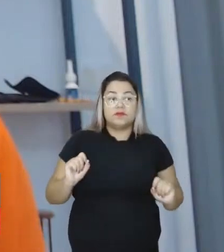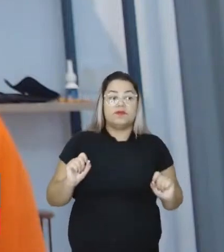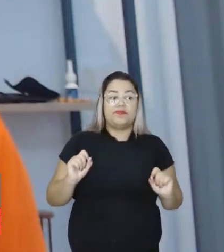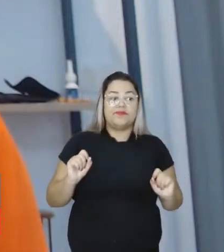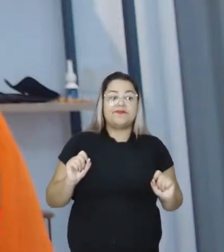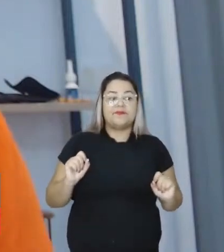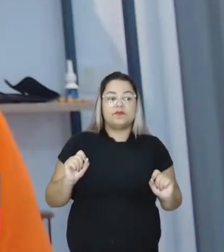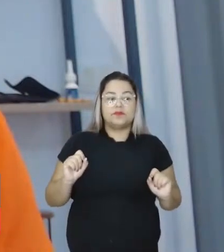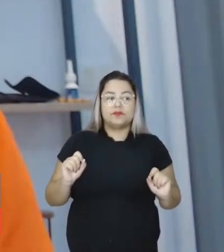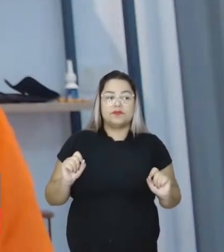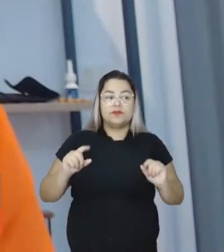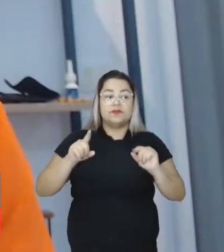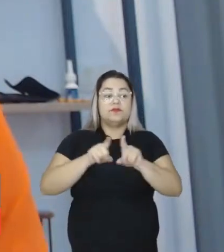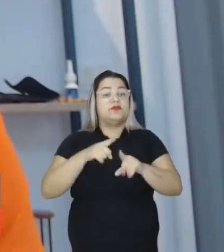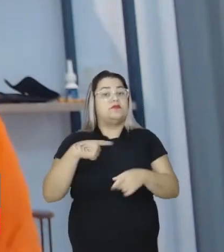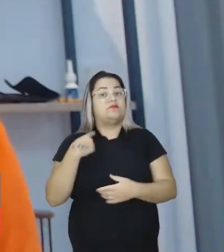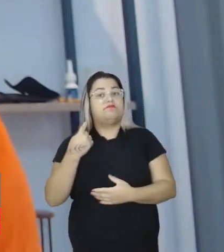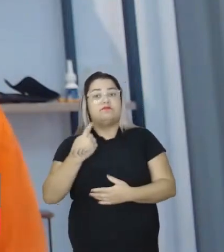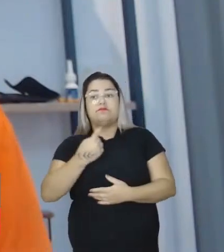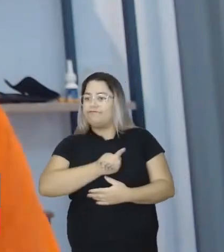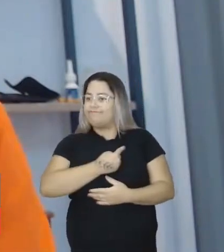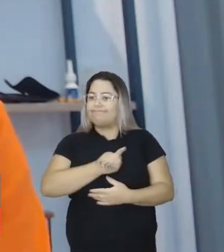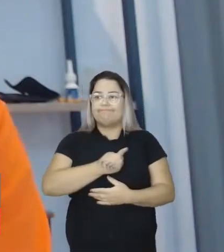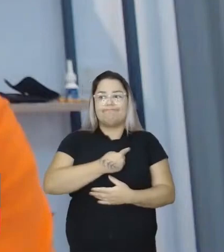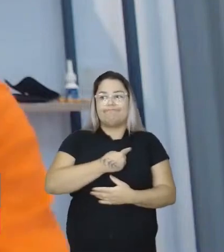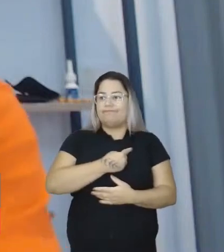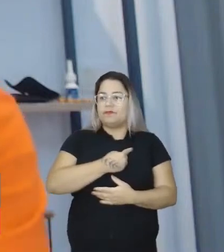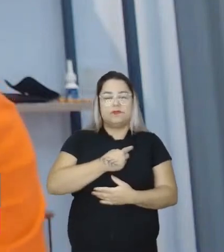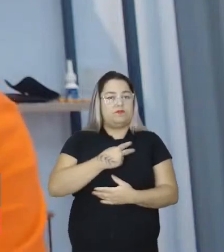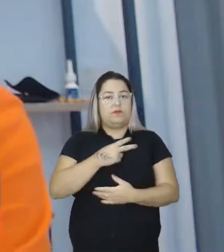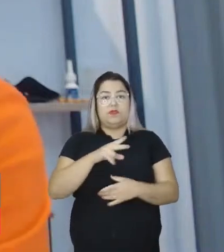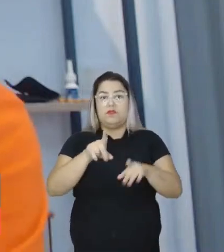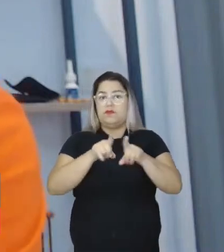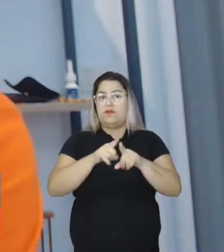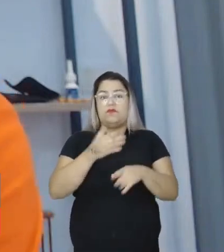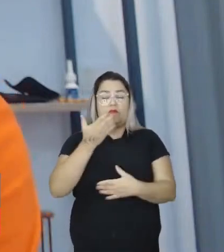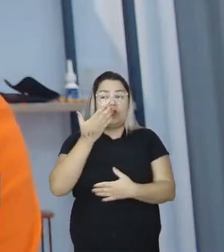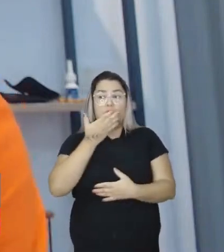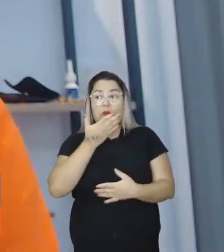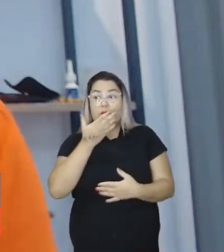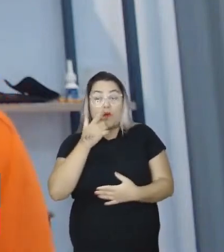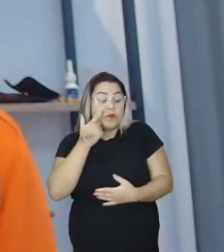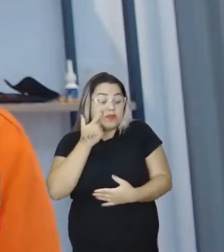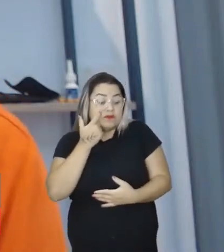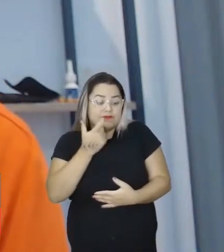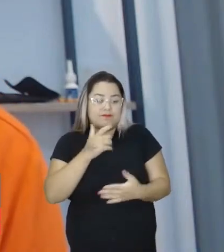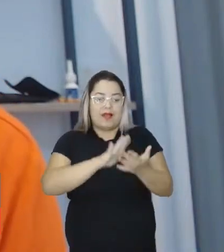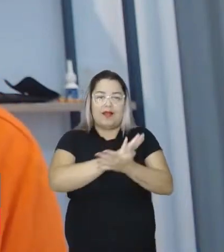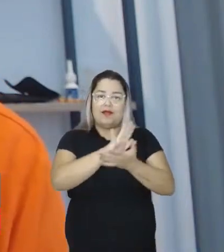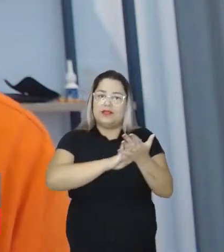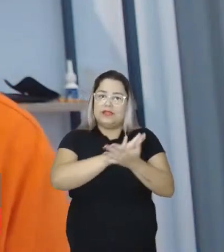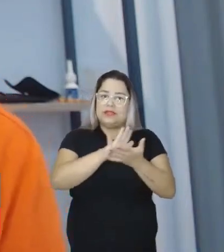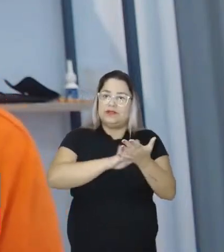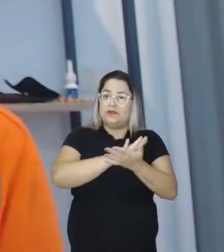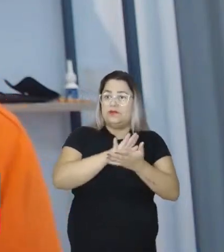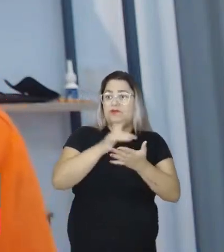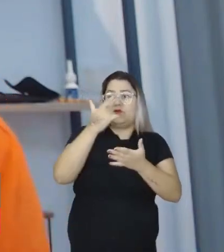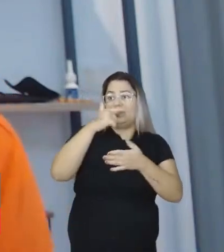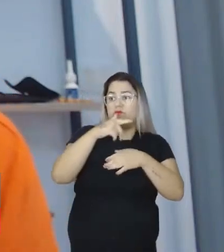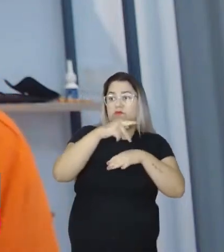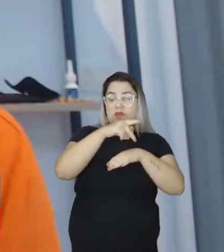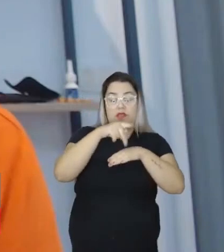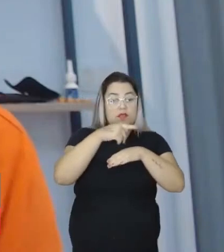Dessa forma, nós não estaremos mais observando absolutamente nada do mercado internacional, porque